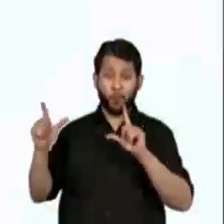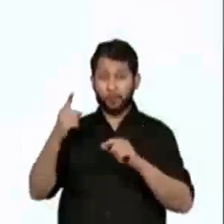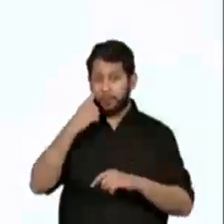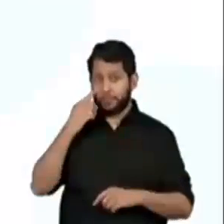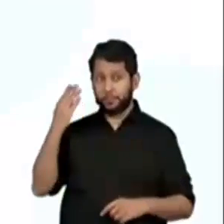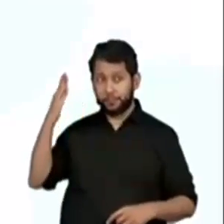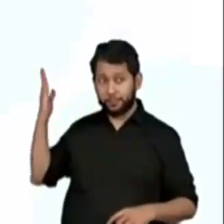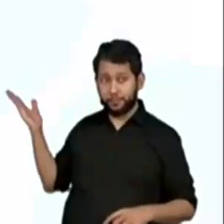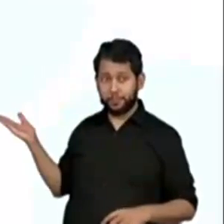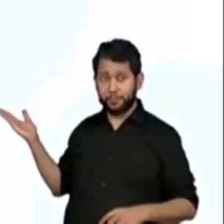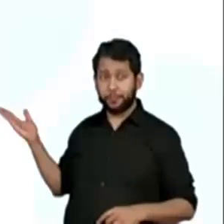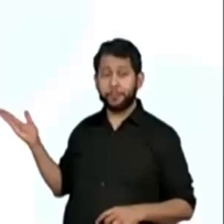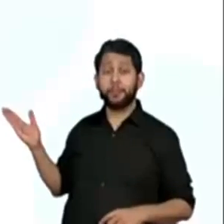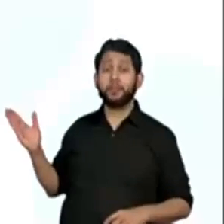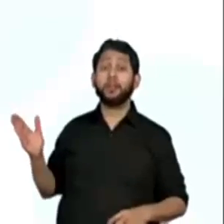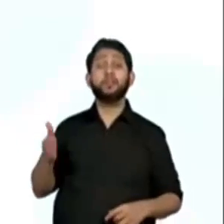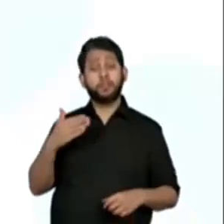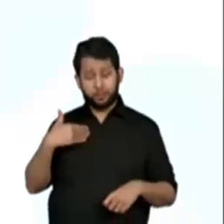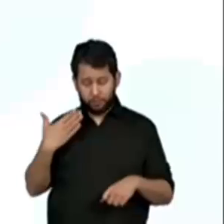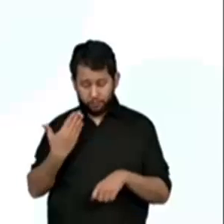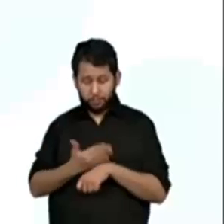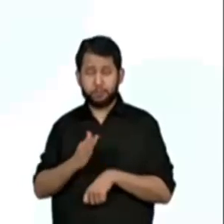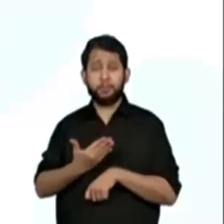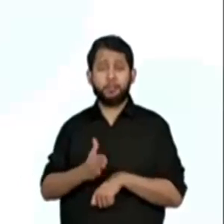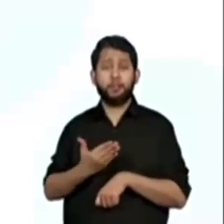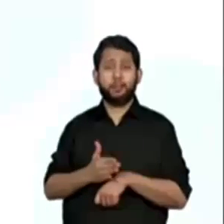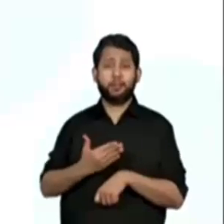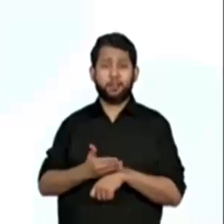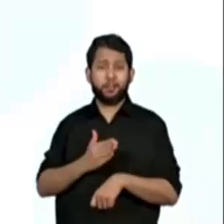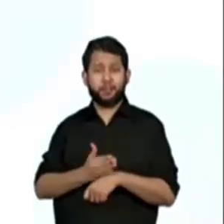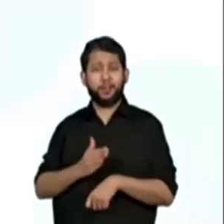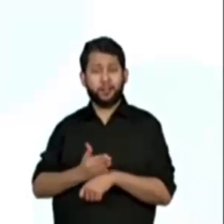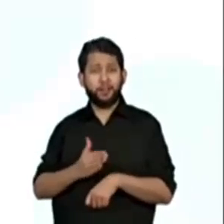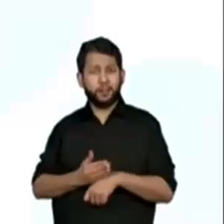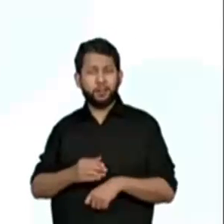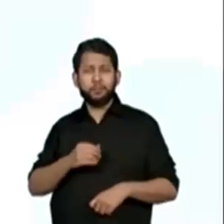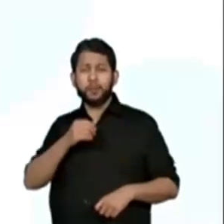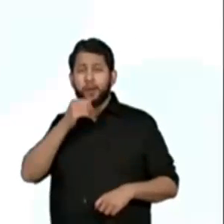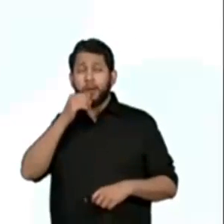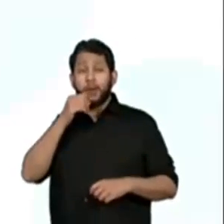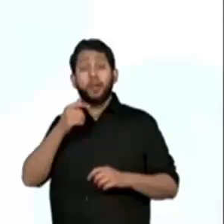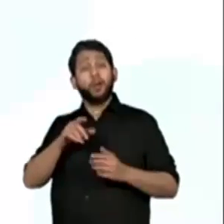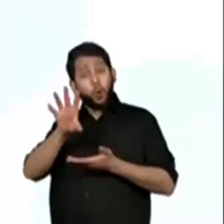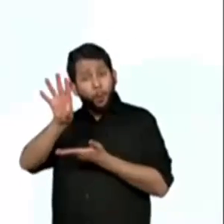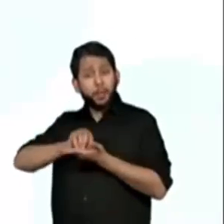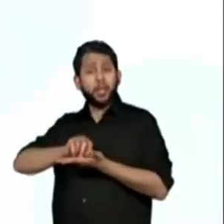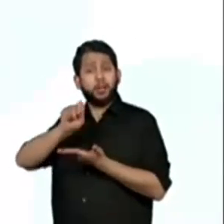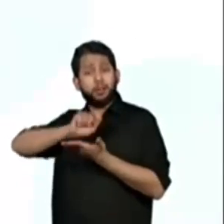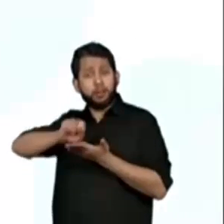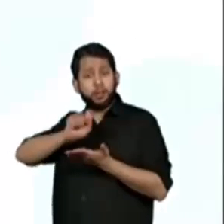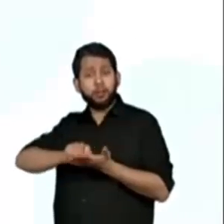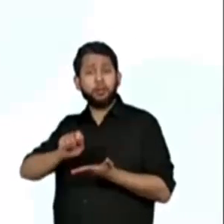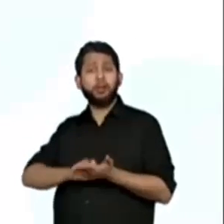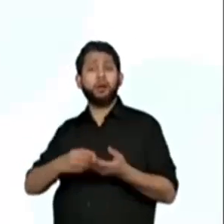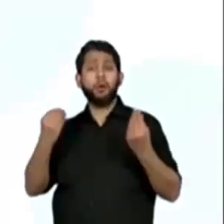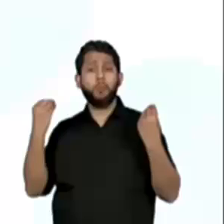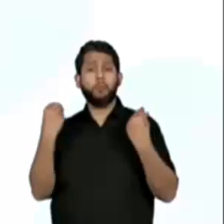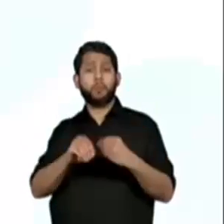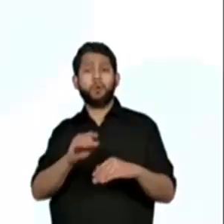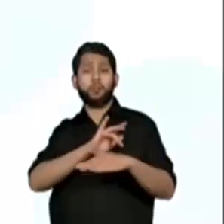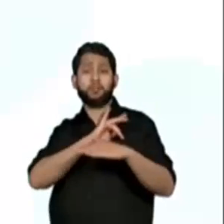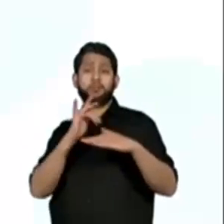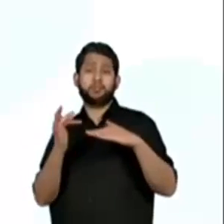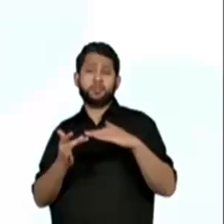cá, oráculo, isso. Porque eu quero todo mundo copiando essas operações, porque eu quero ver vocês realizando o